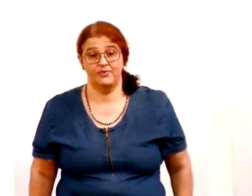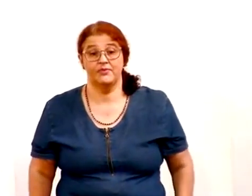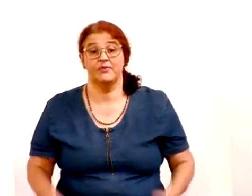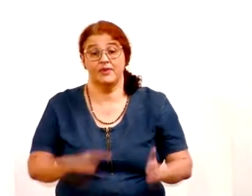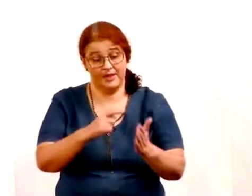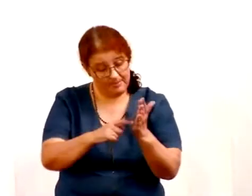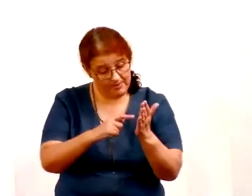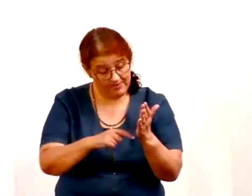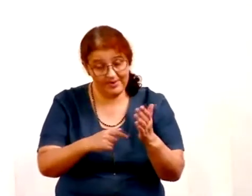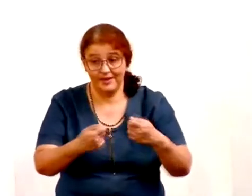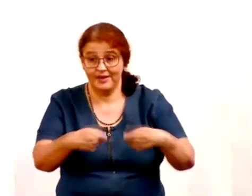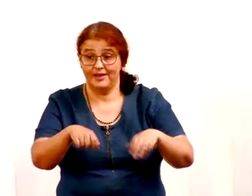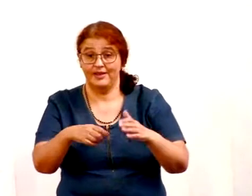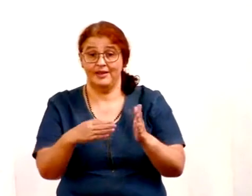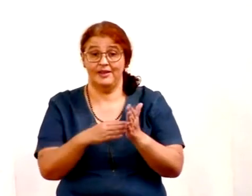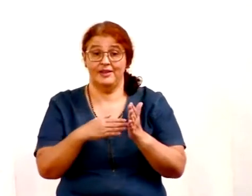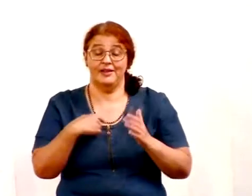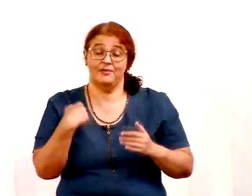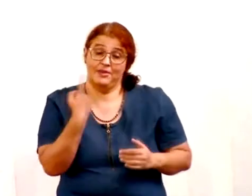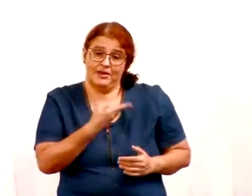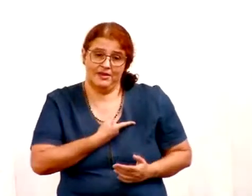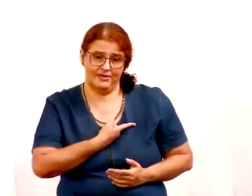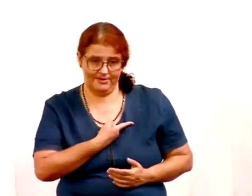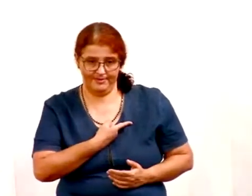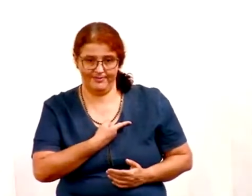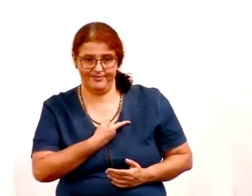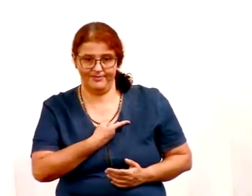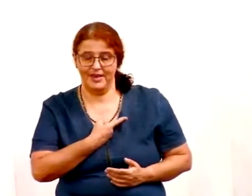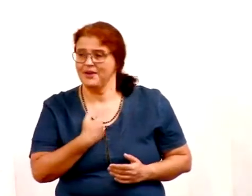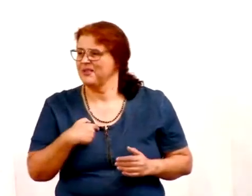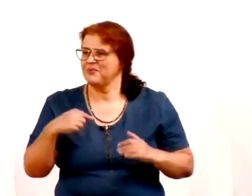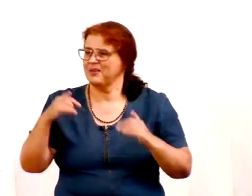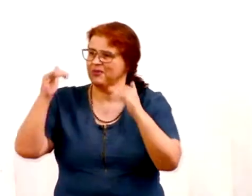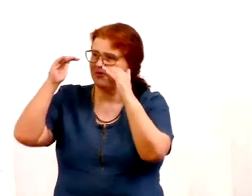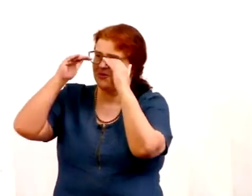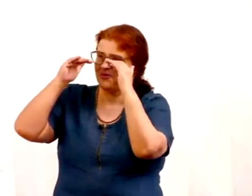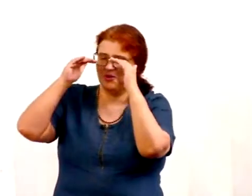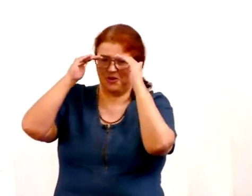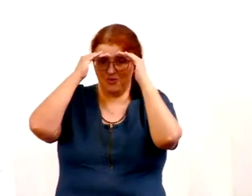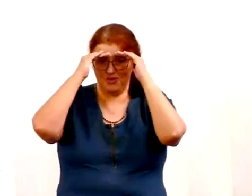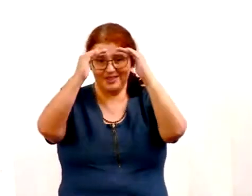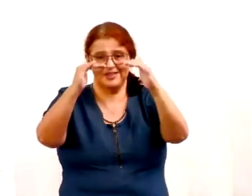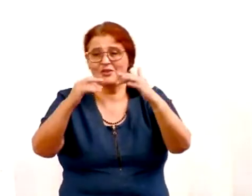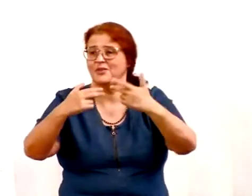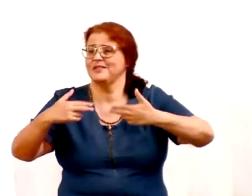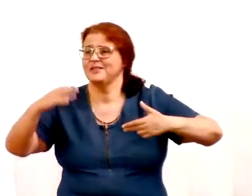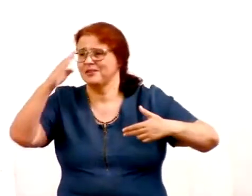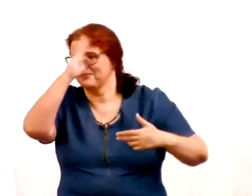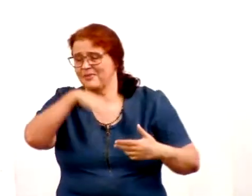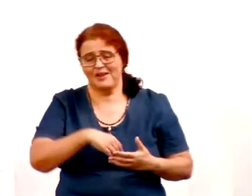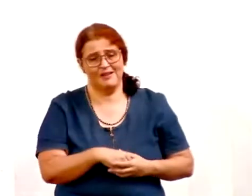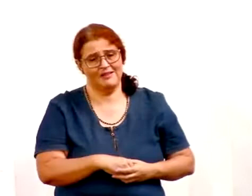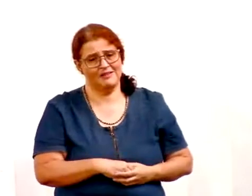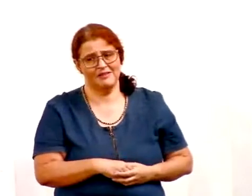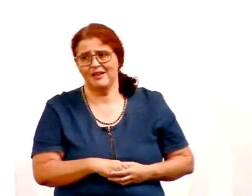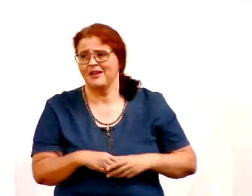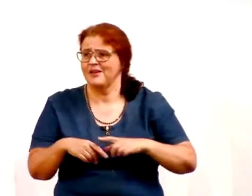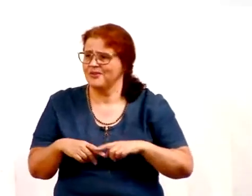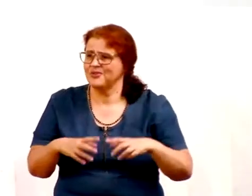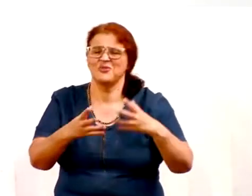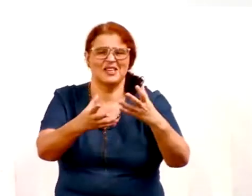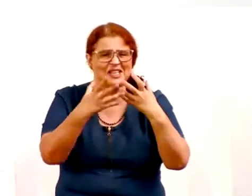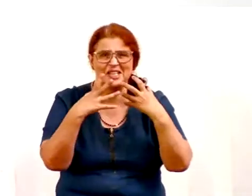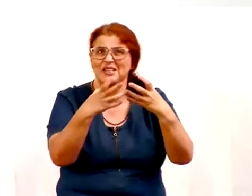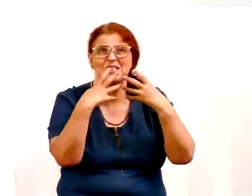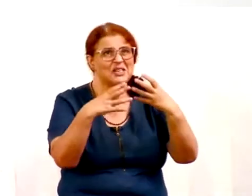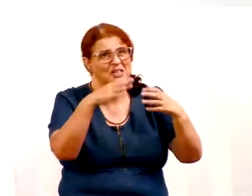a fim de que não cobicemos as coisas más, como eles a cobiçaram. Eis aqui uma